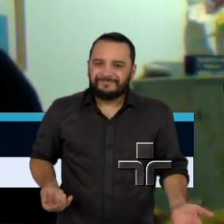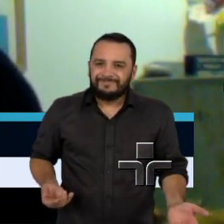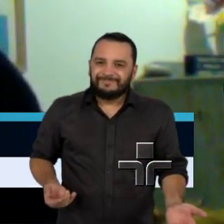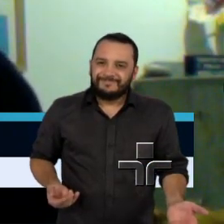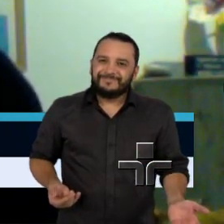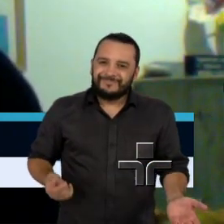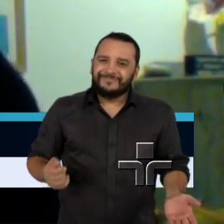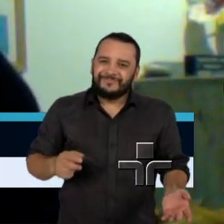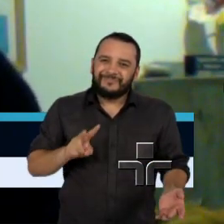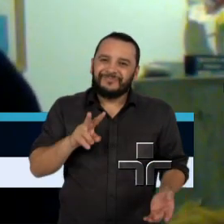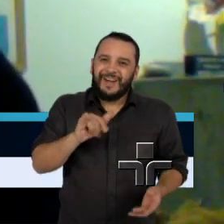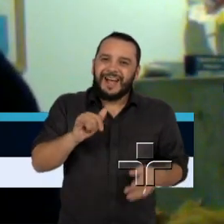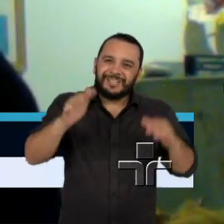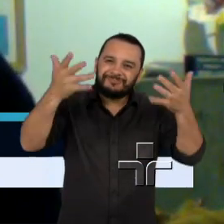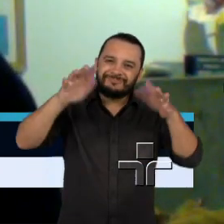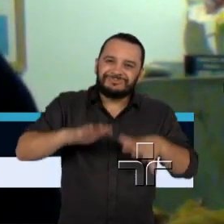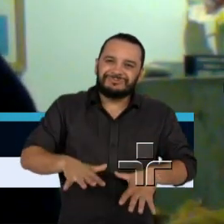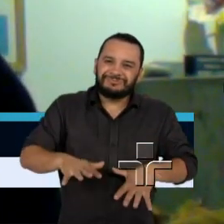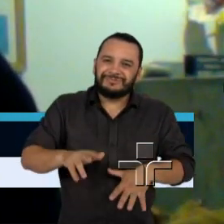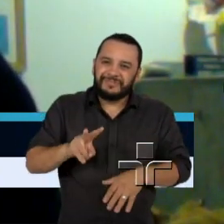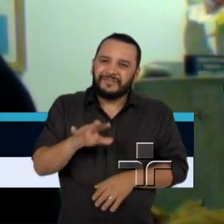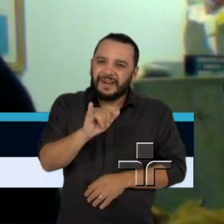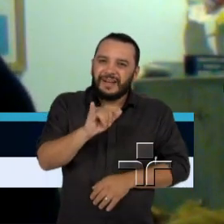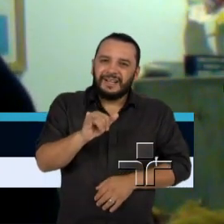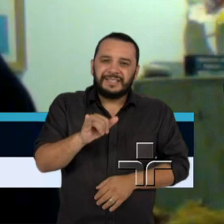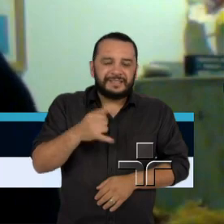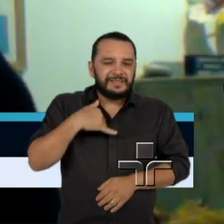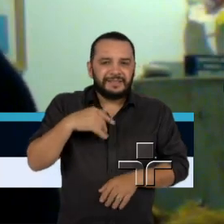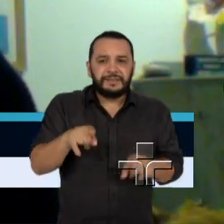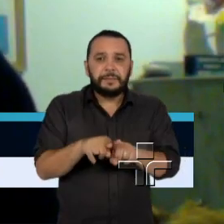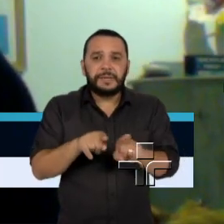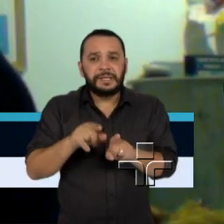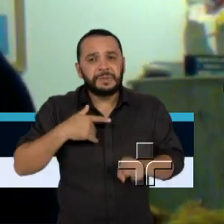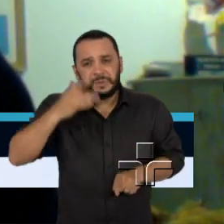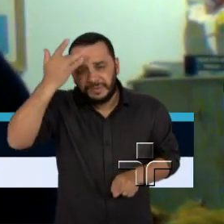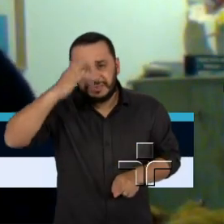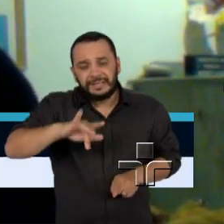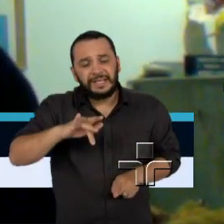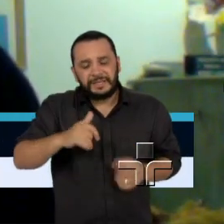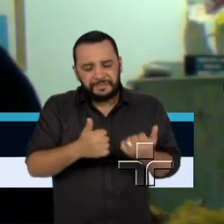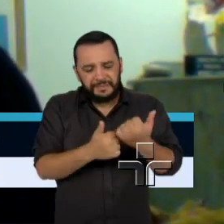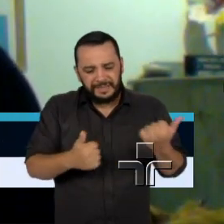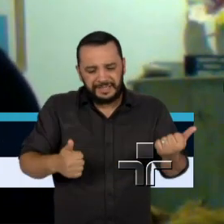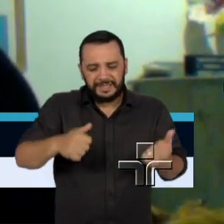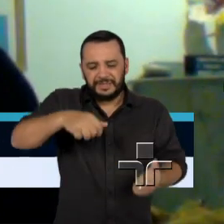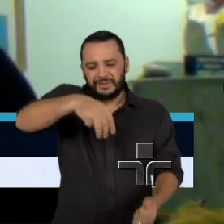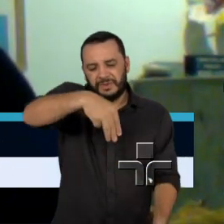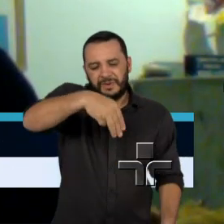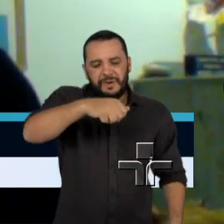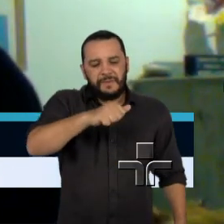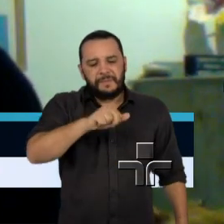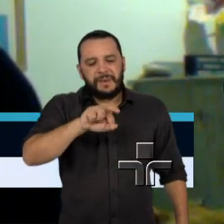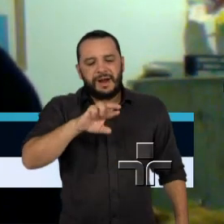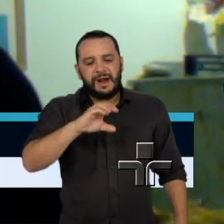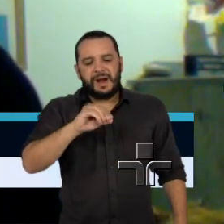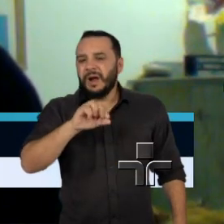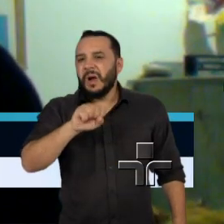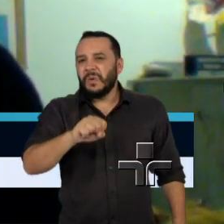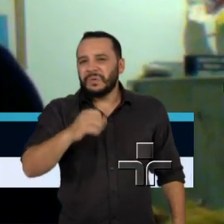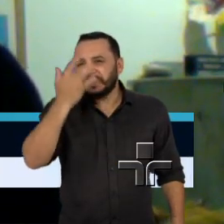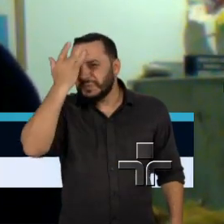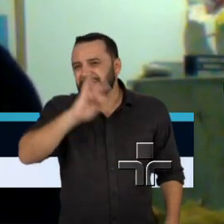gente gostaria, eu também não sei o que o nosso ministro Marcos Pontes está fazendo aí nos bastidores, a